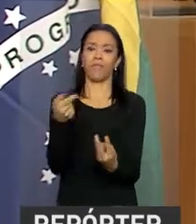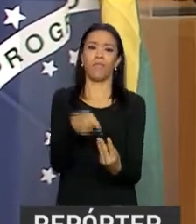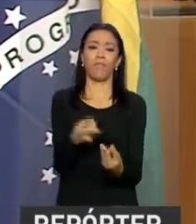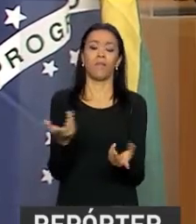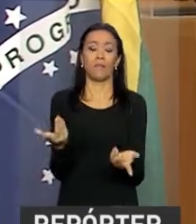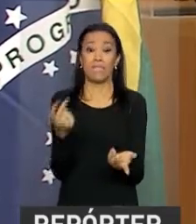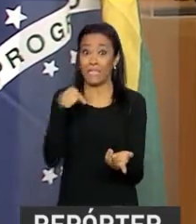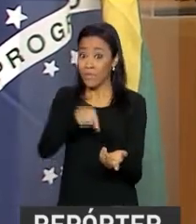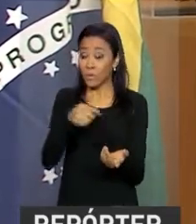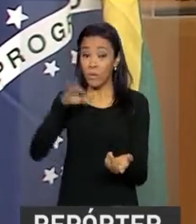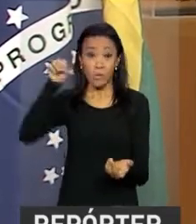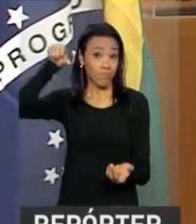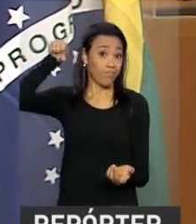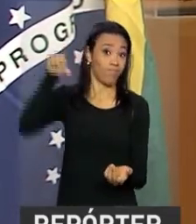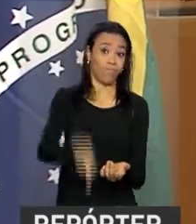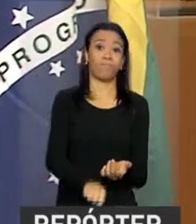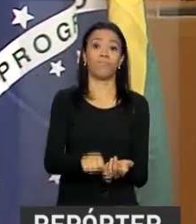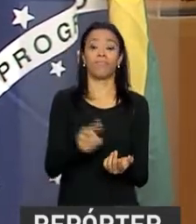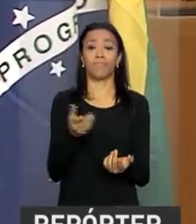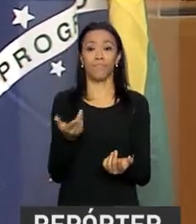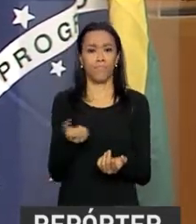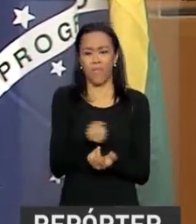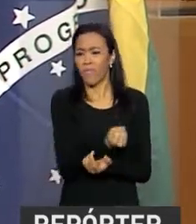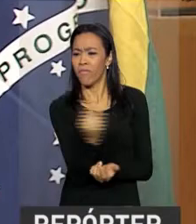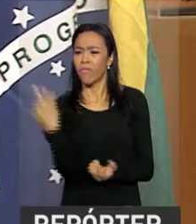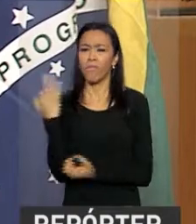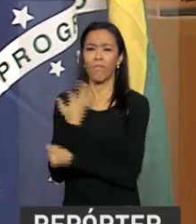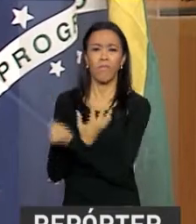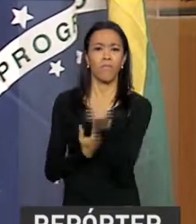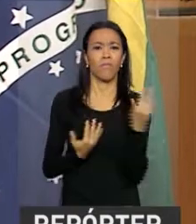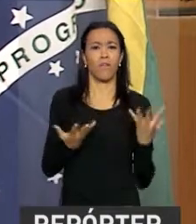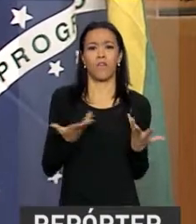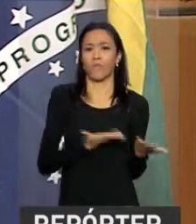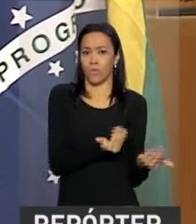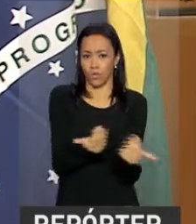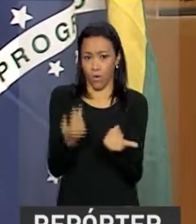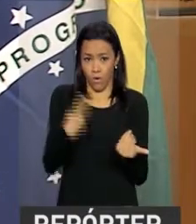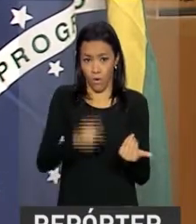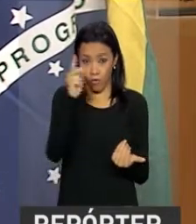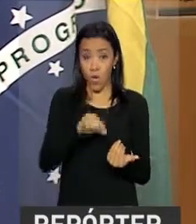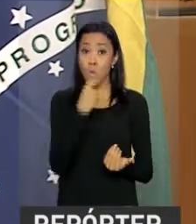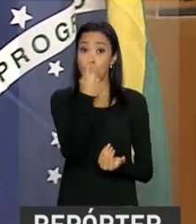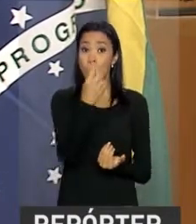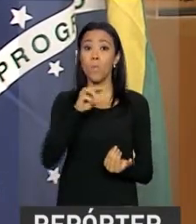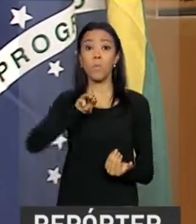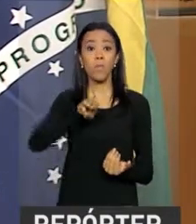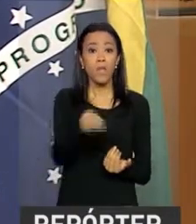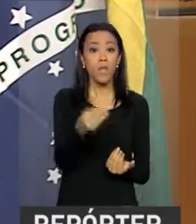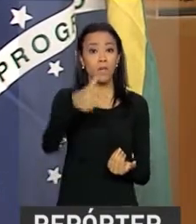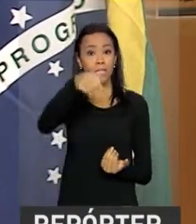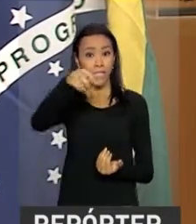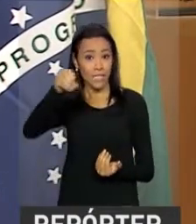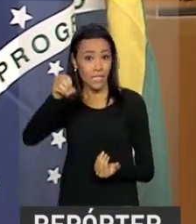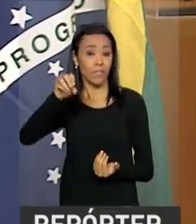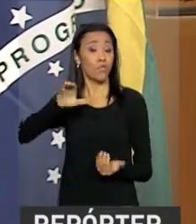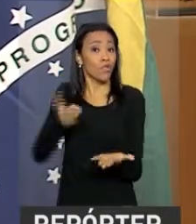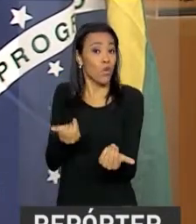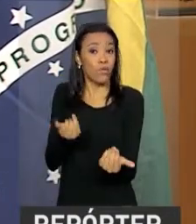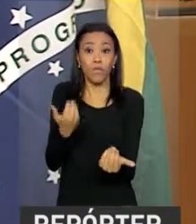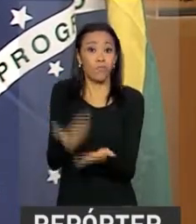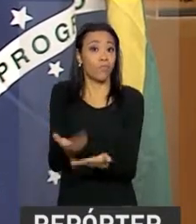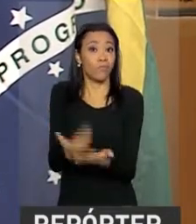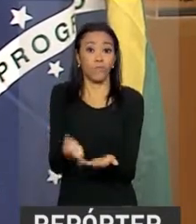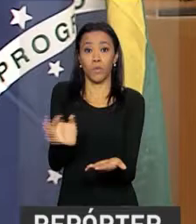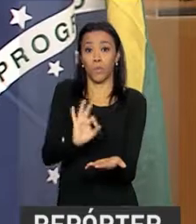é caótico pra milhares de jovens no nosso país já tem um milhão e 700 mil jovens que nem trabalha no estudo